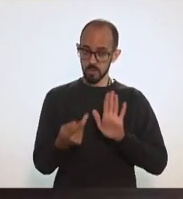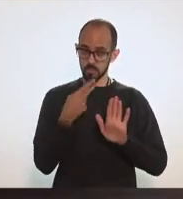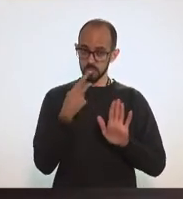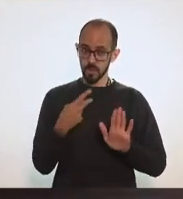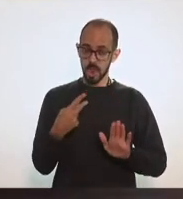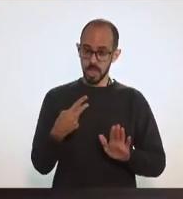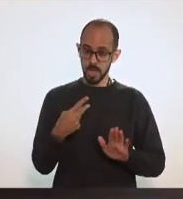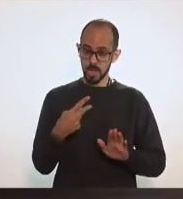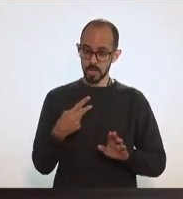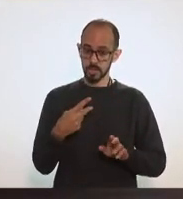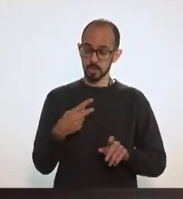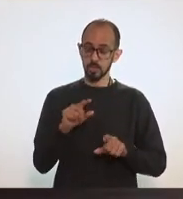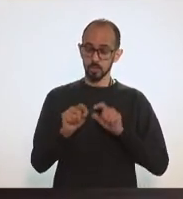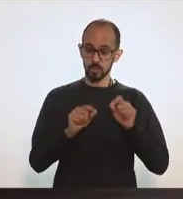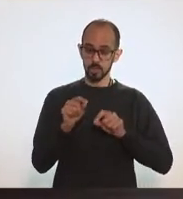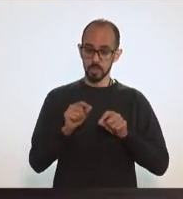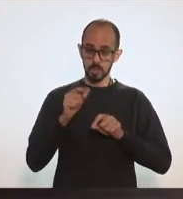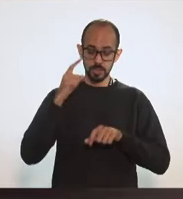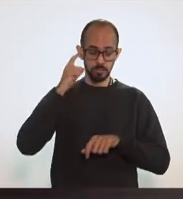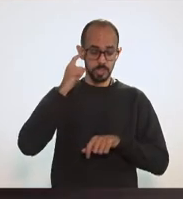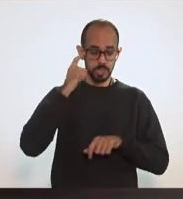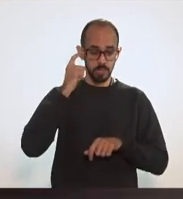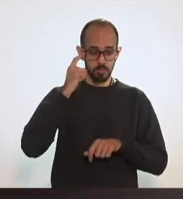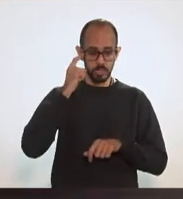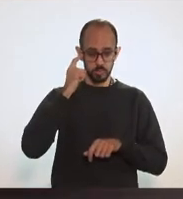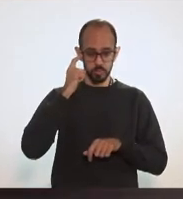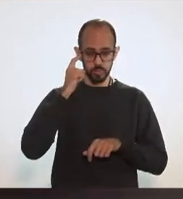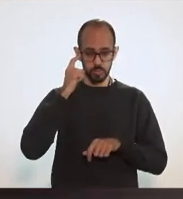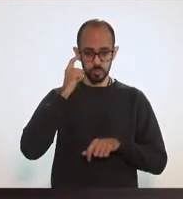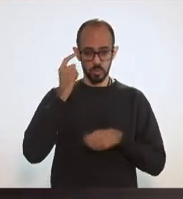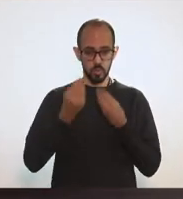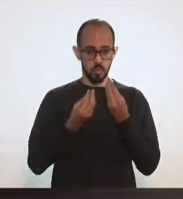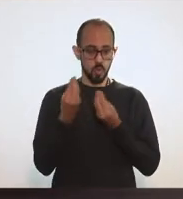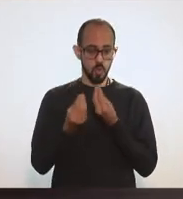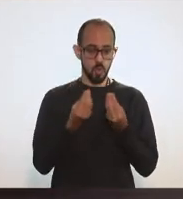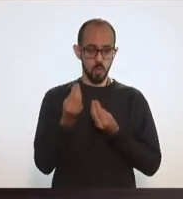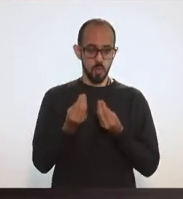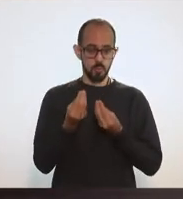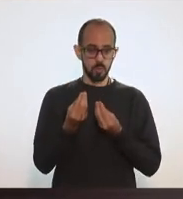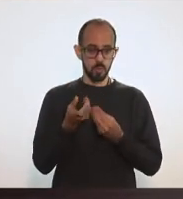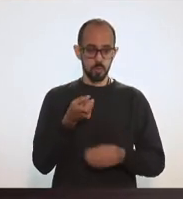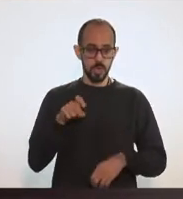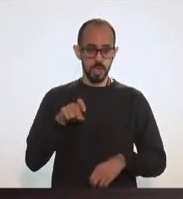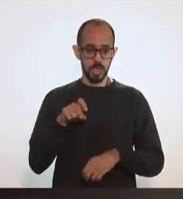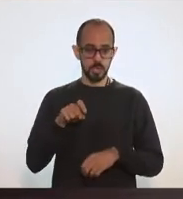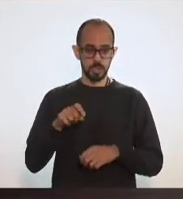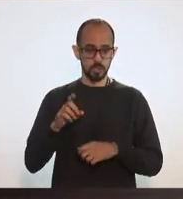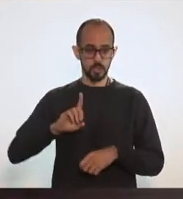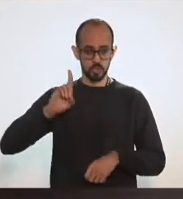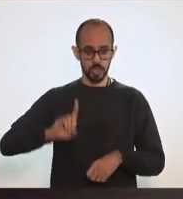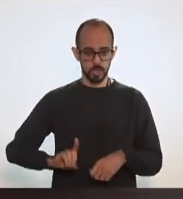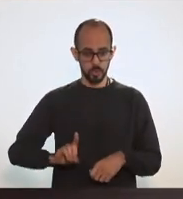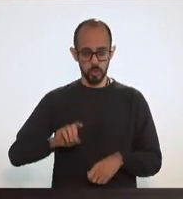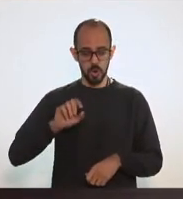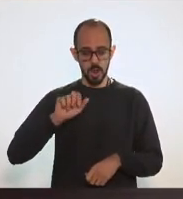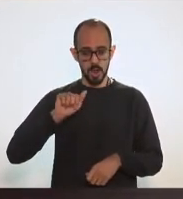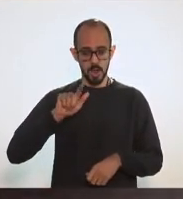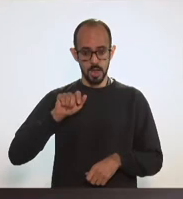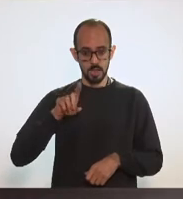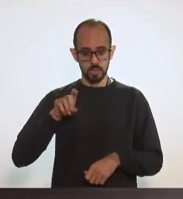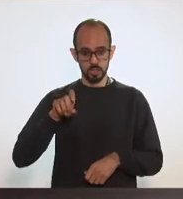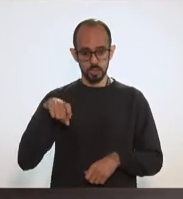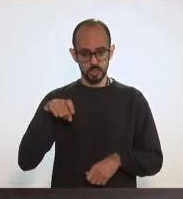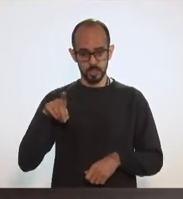linha de raciocínio, como o ex-diretor Alexandre Vogel, ele entra nessa linha, sendo que